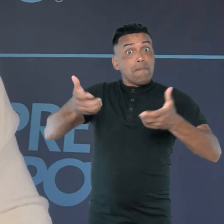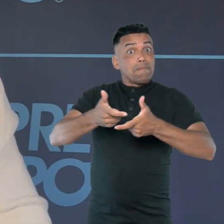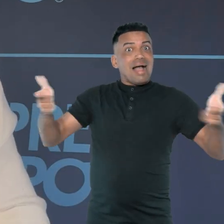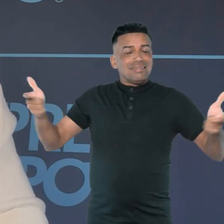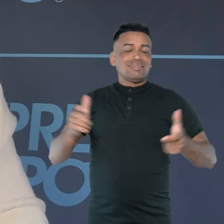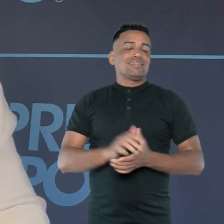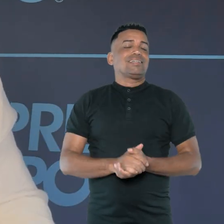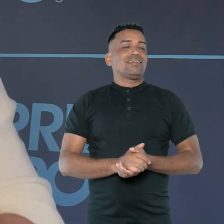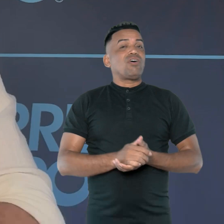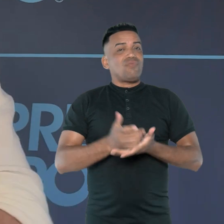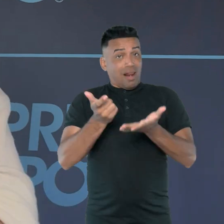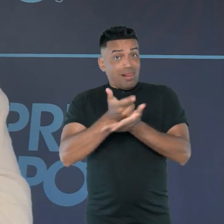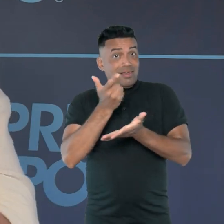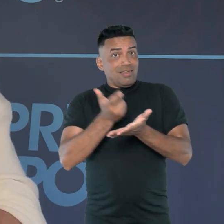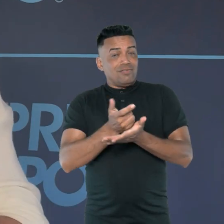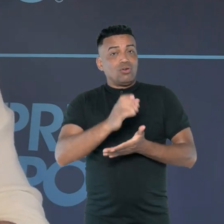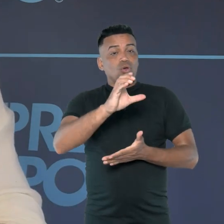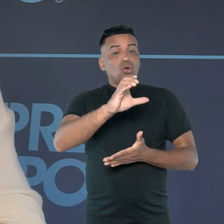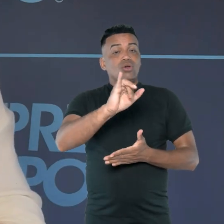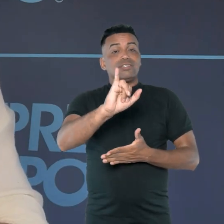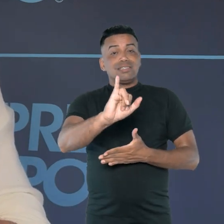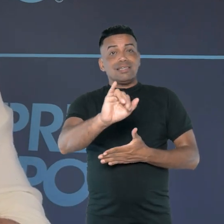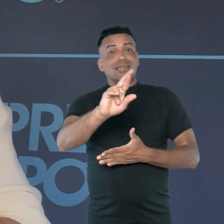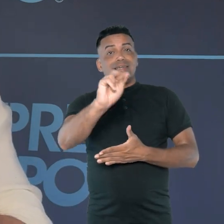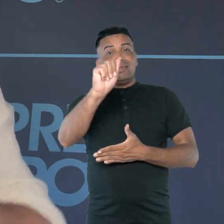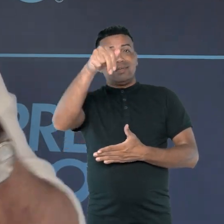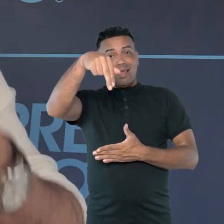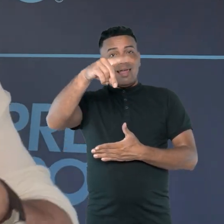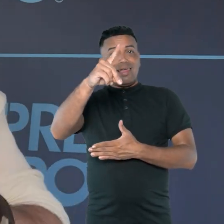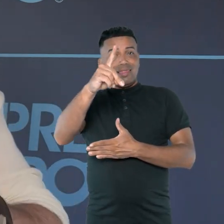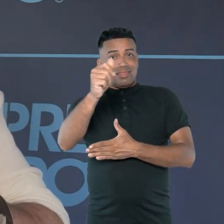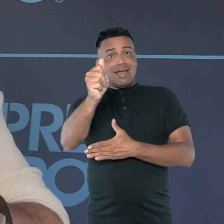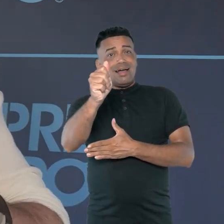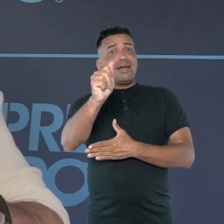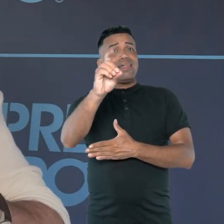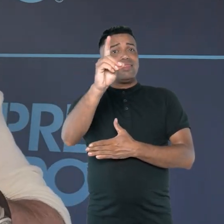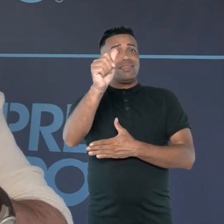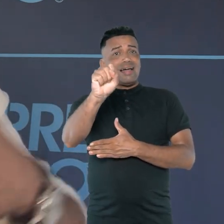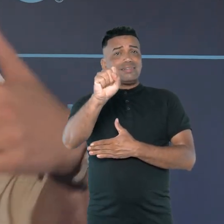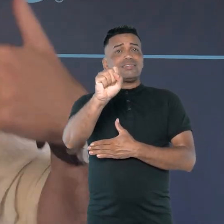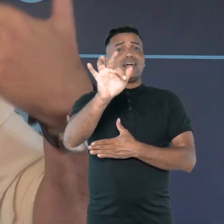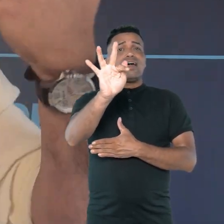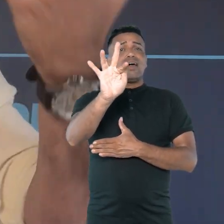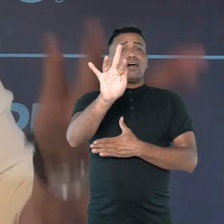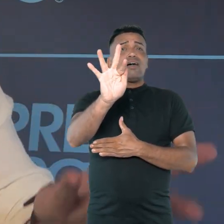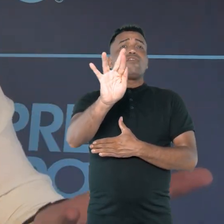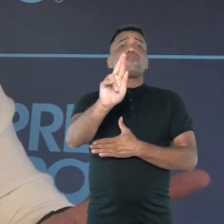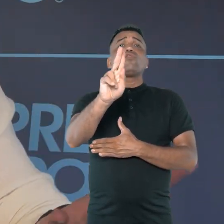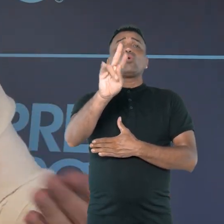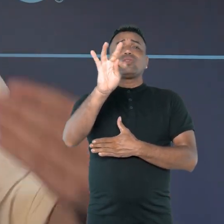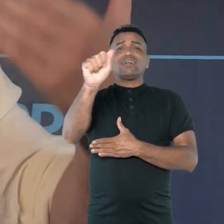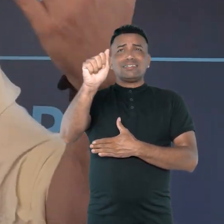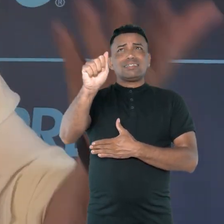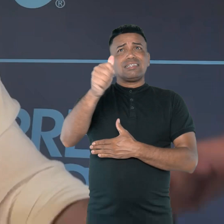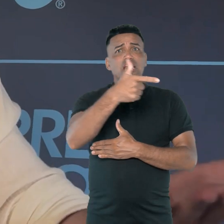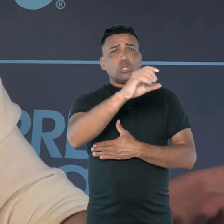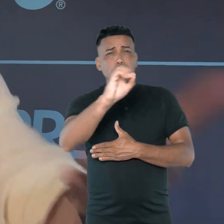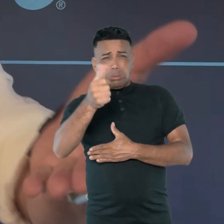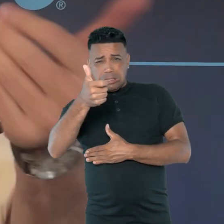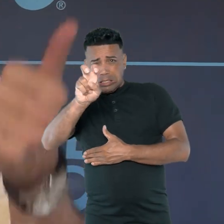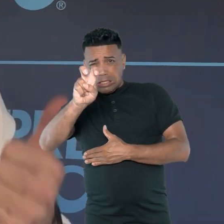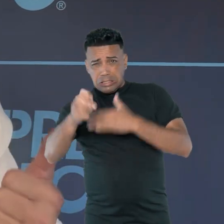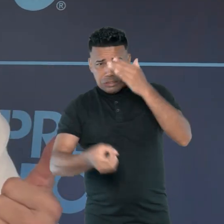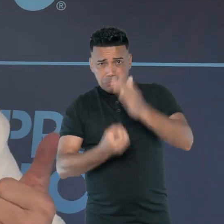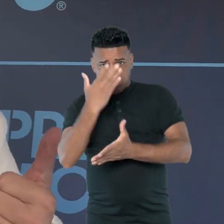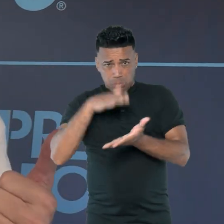vai falar dos livros. Ciranda das Frutas tem data de 2015, mas já está caminhando para outras edições. Queria que a gente